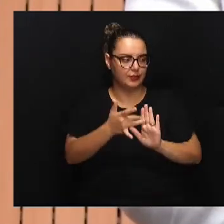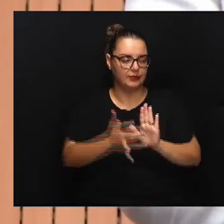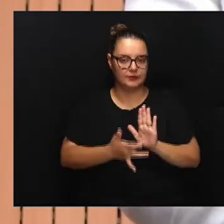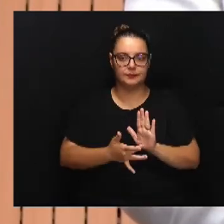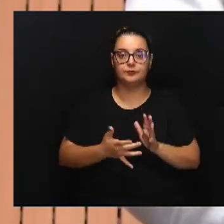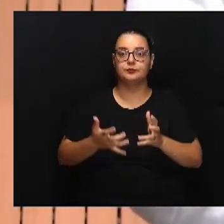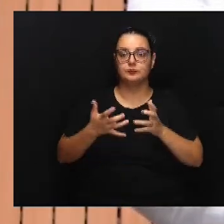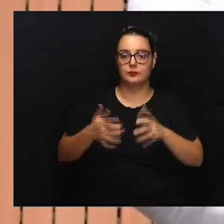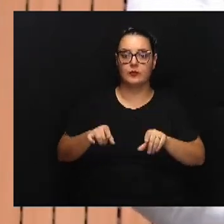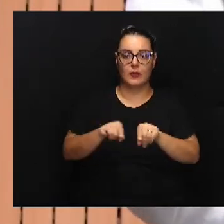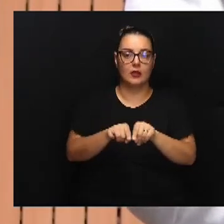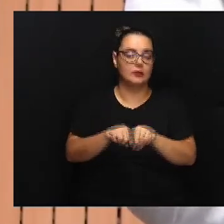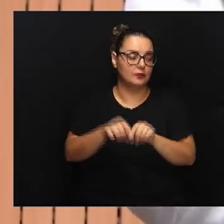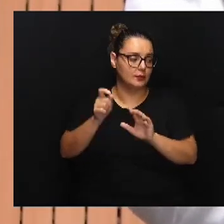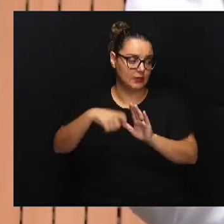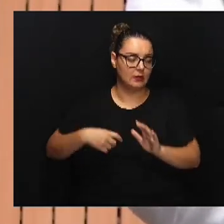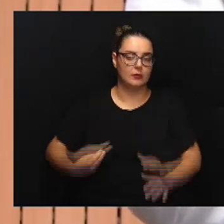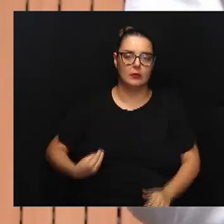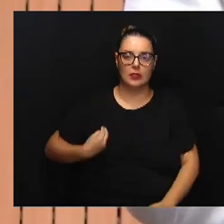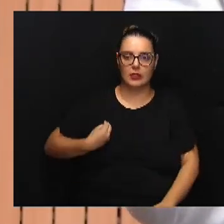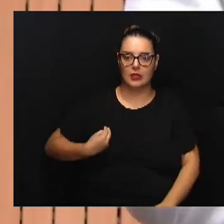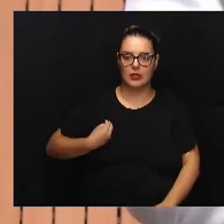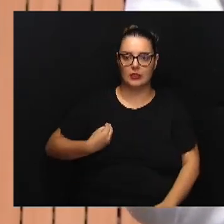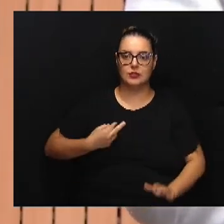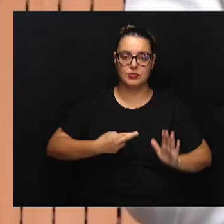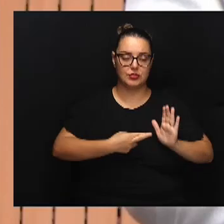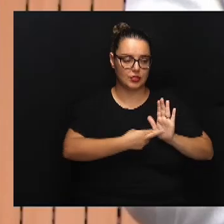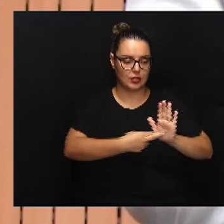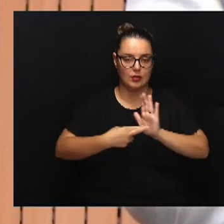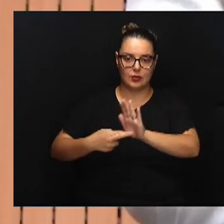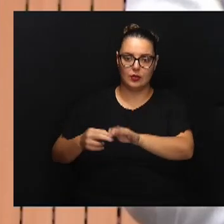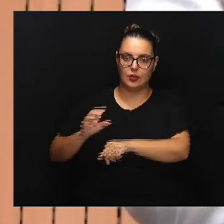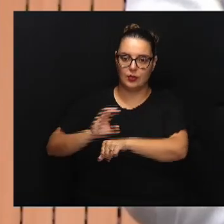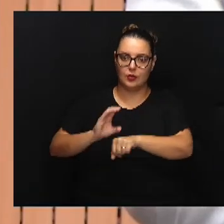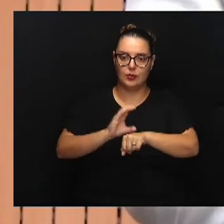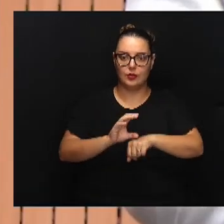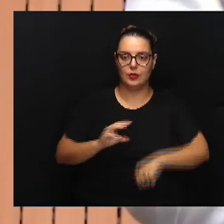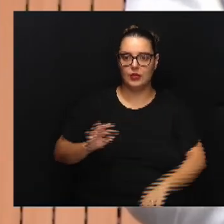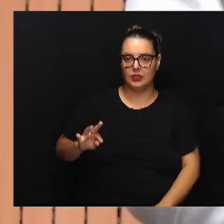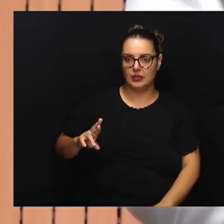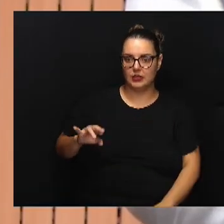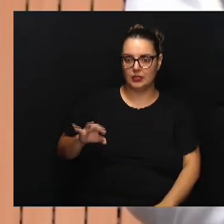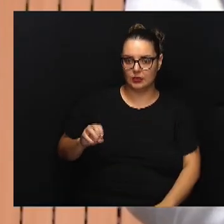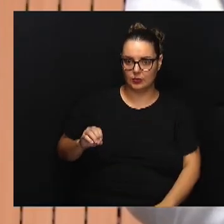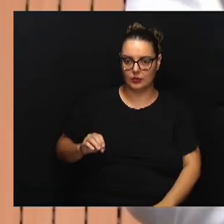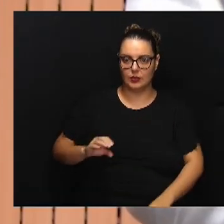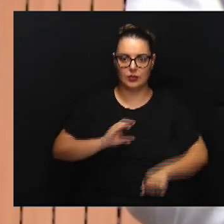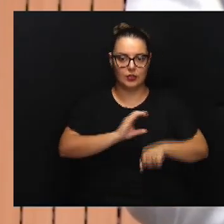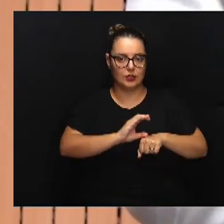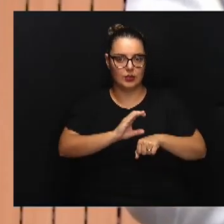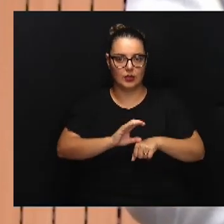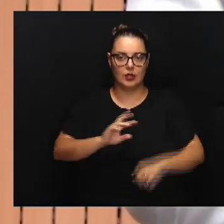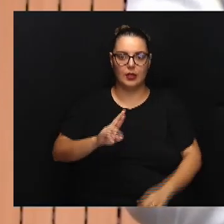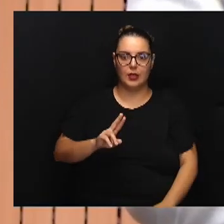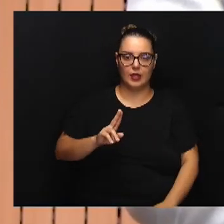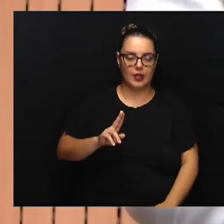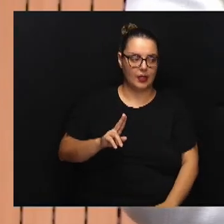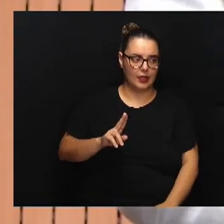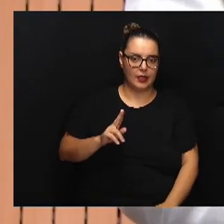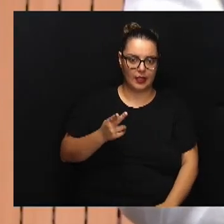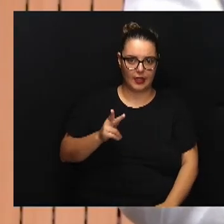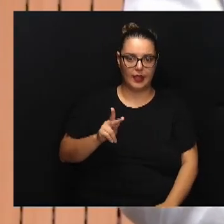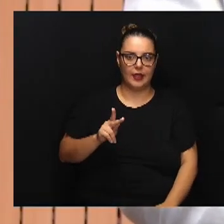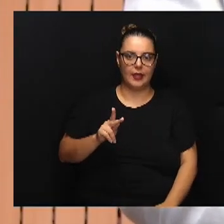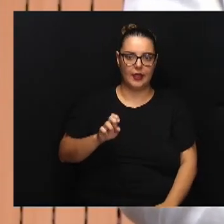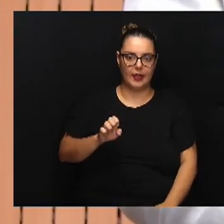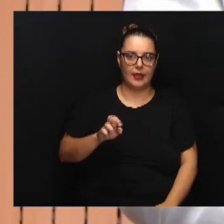eu quero também registrar a presença de representantes do cursinho Trio e do cursinho Herbert, que estão aqui presentes, o Rafael, o